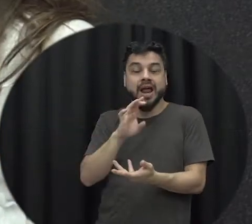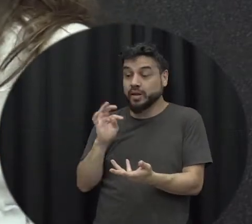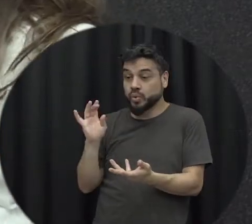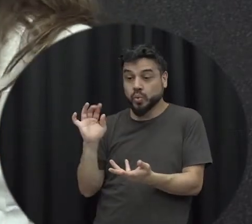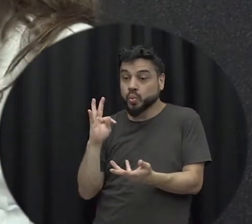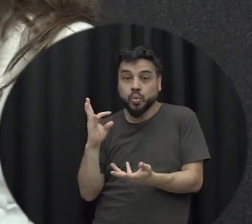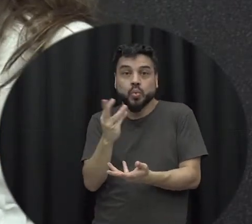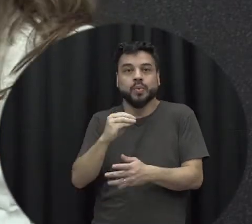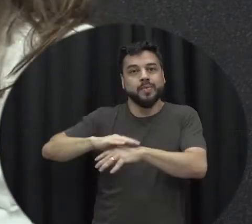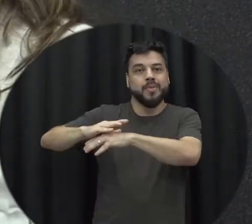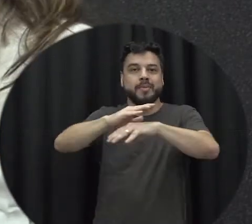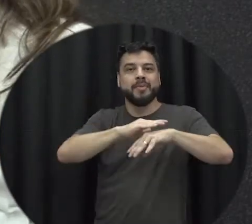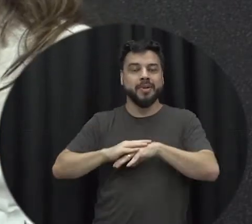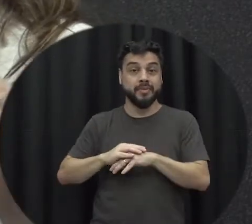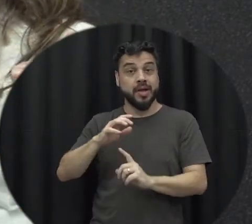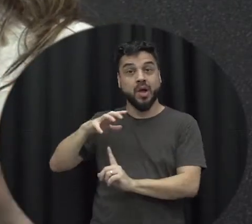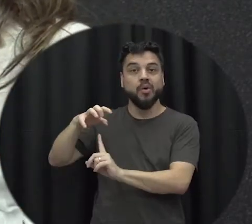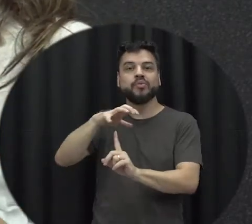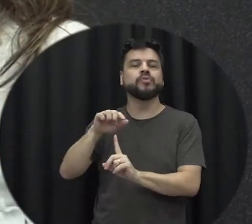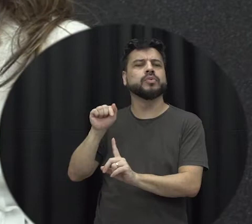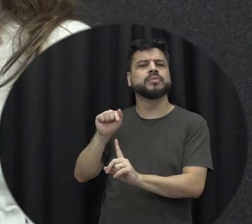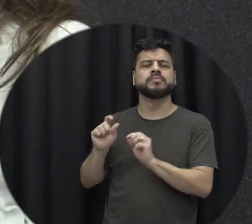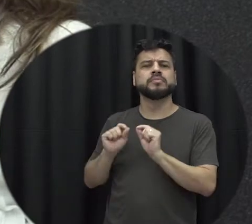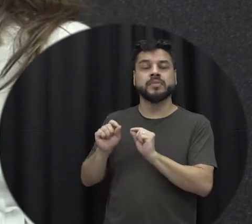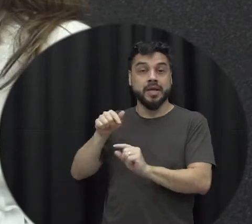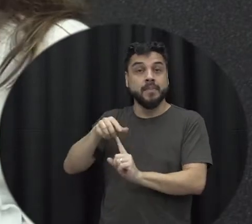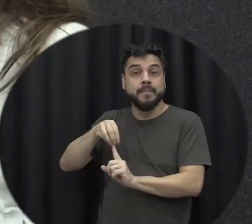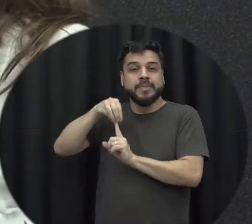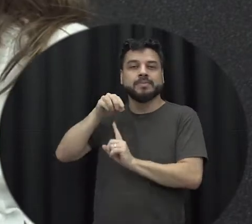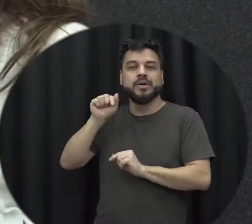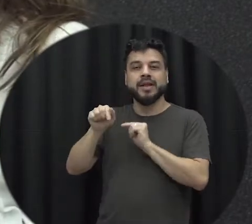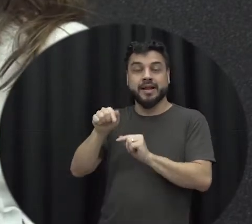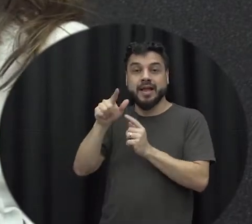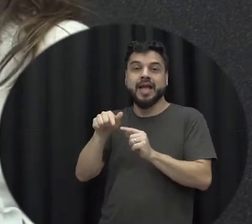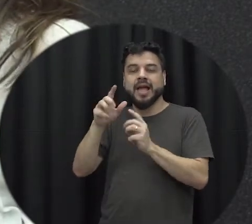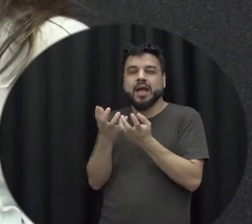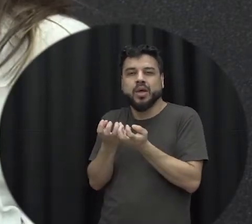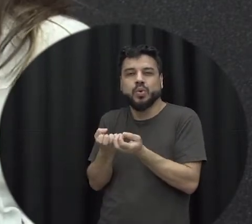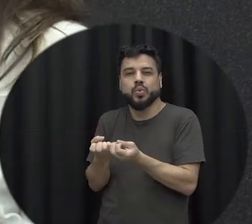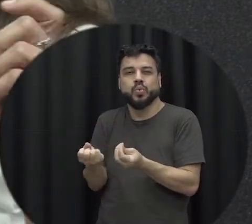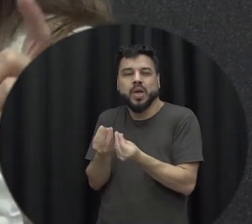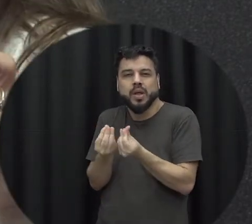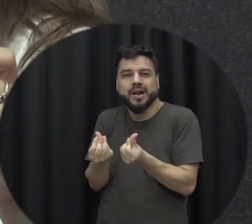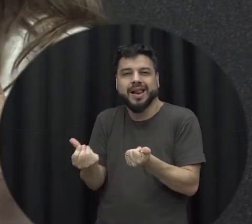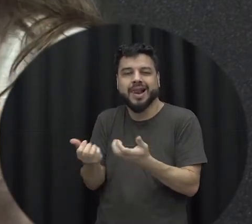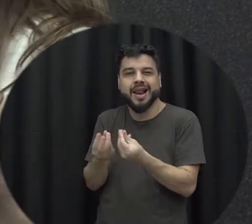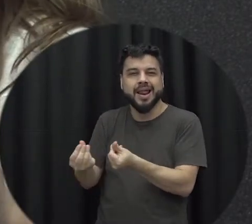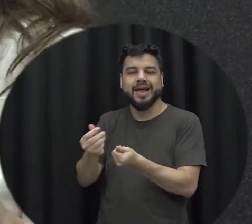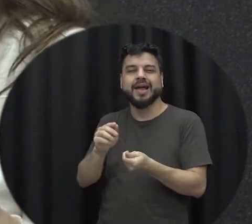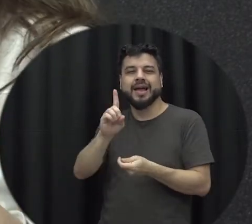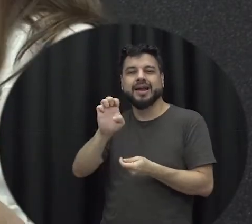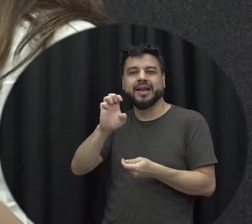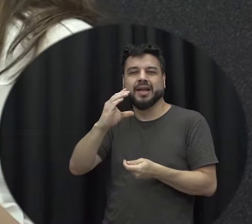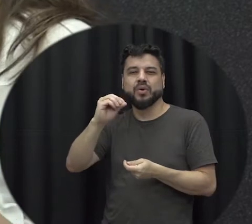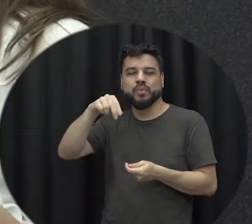eles têm como função principal, né, no equilíbrio, é a decomposição. Então, eles são os nossos recicladores